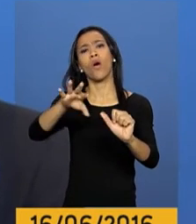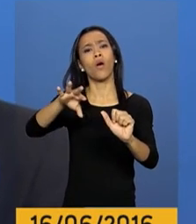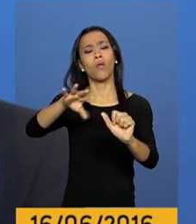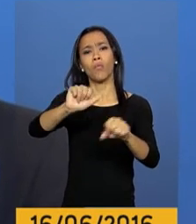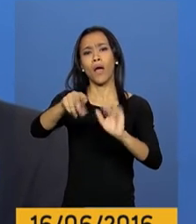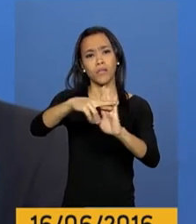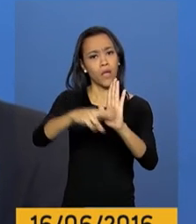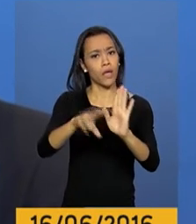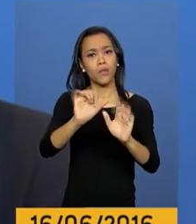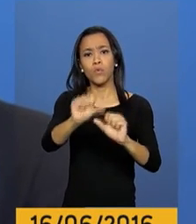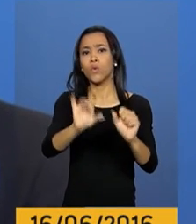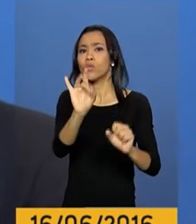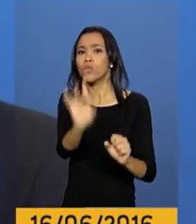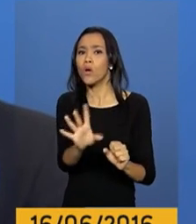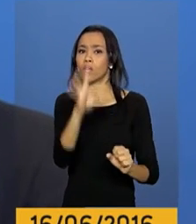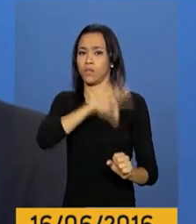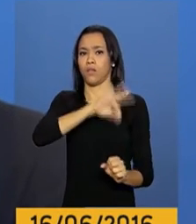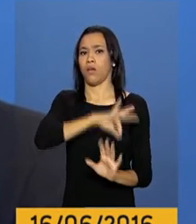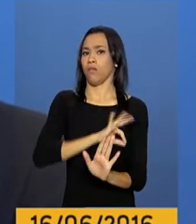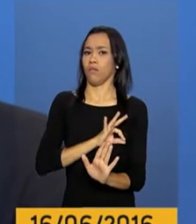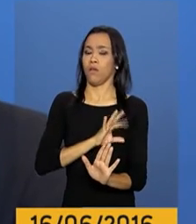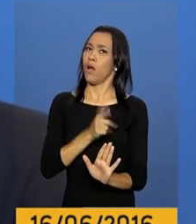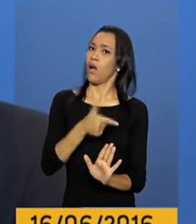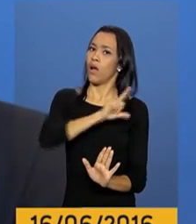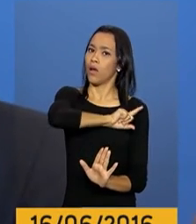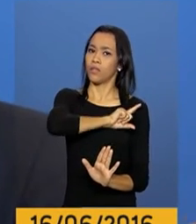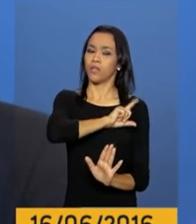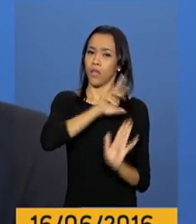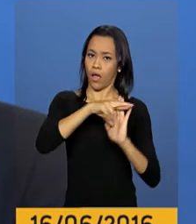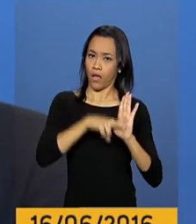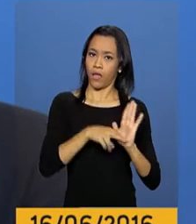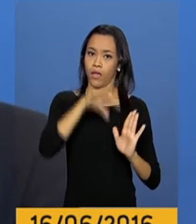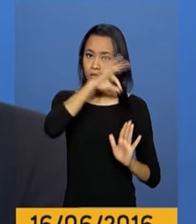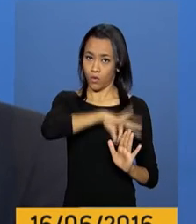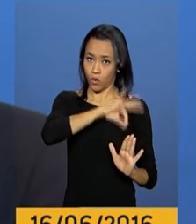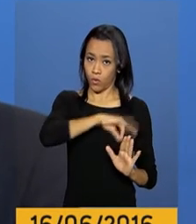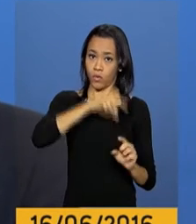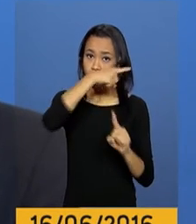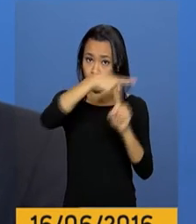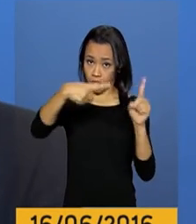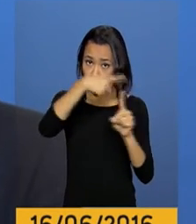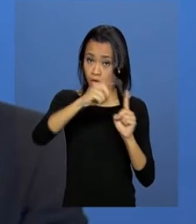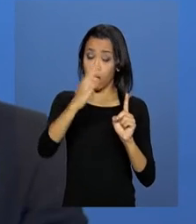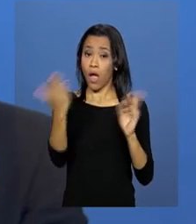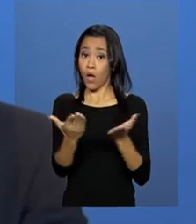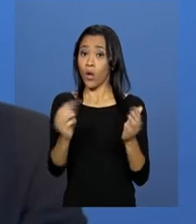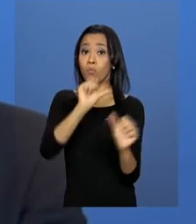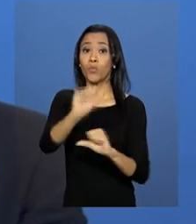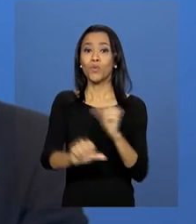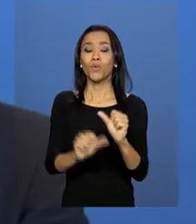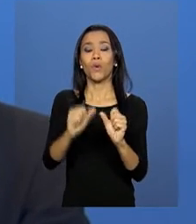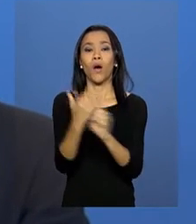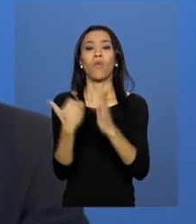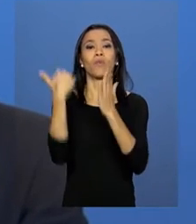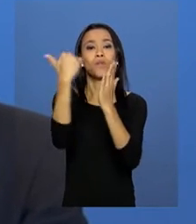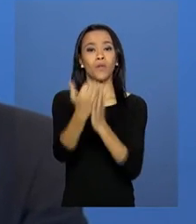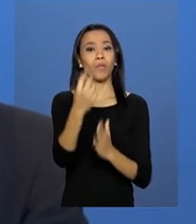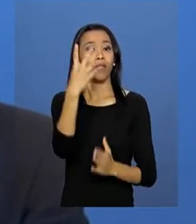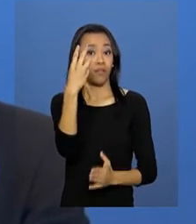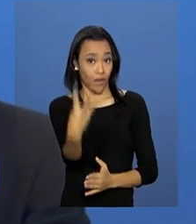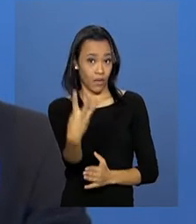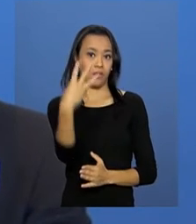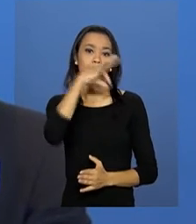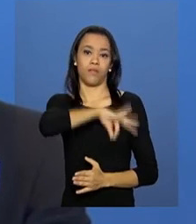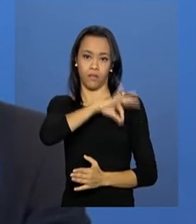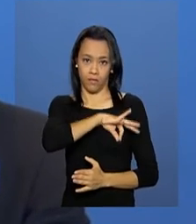que anteriormente era de 2,5 salário mínimo per capita e agora passa a 3 salários mínimos per capita, o